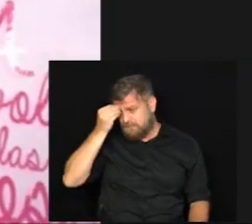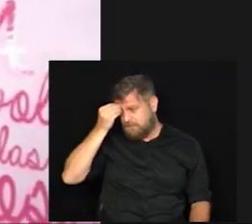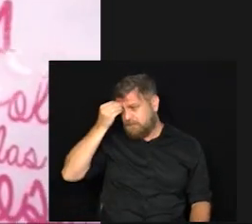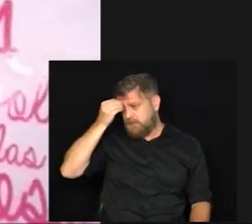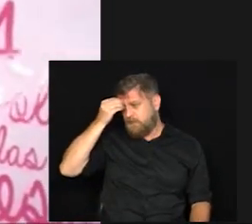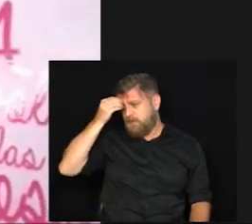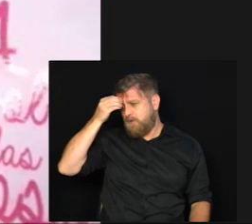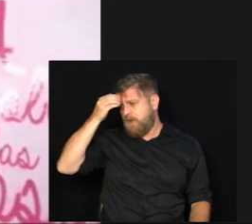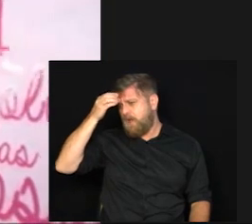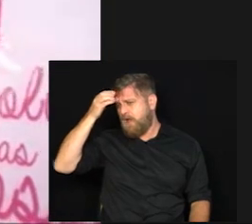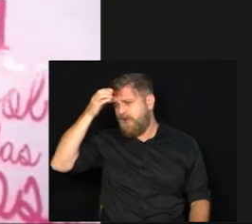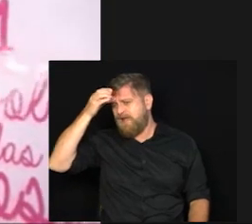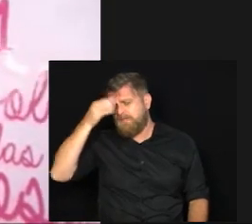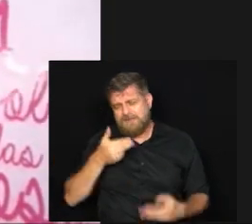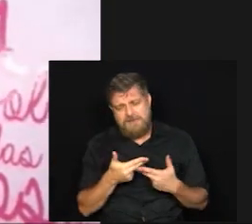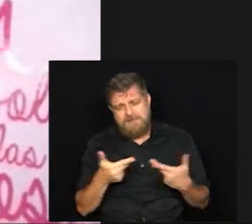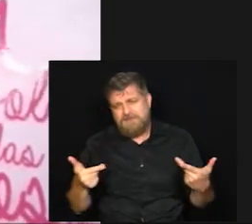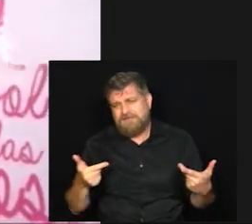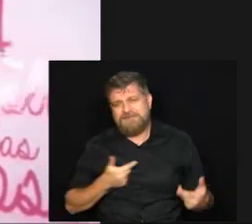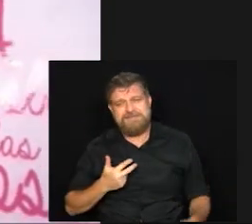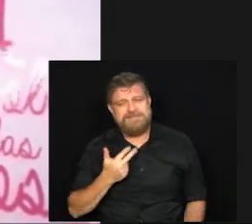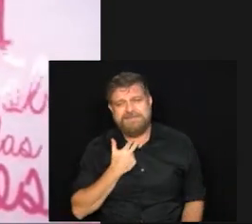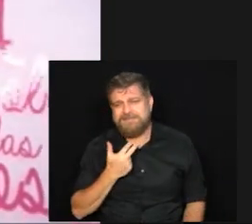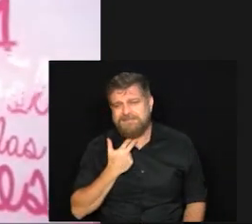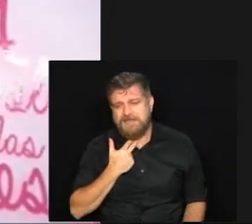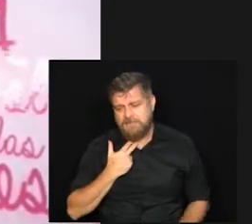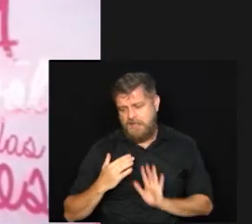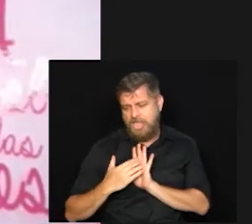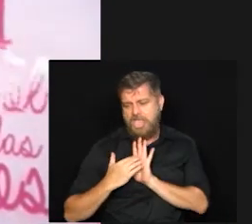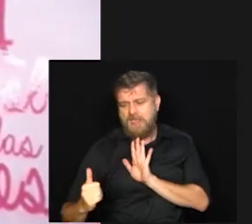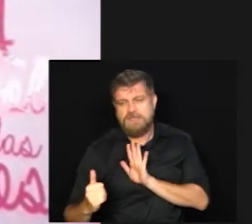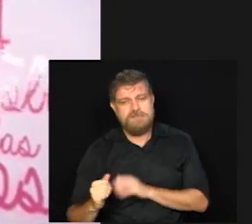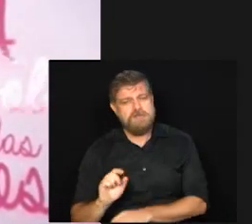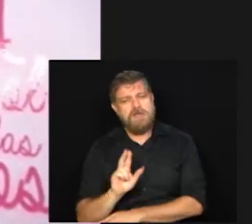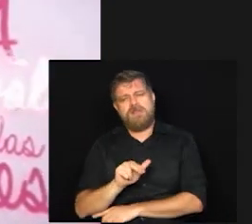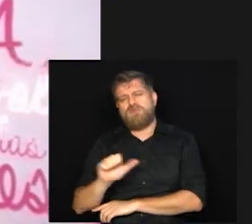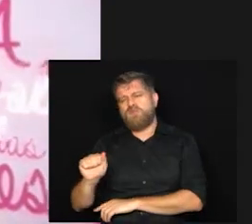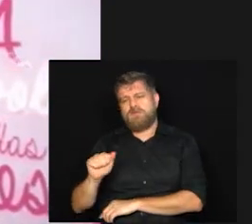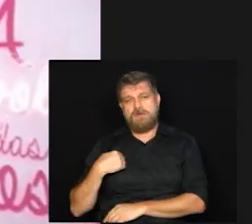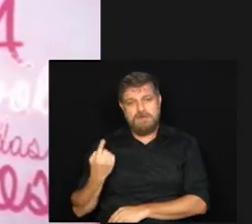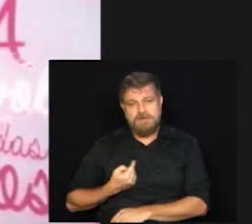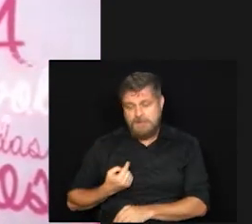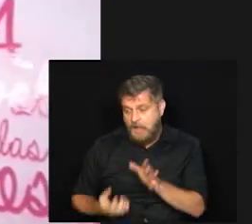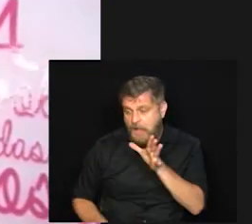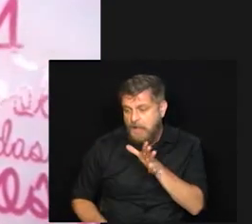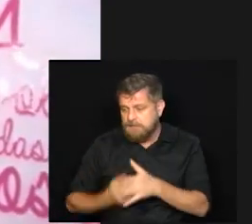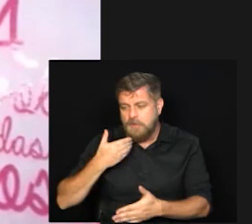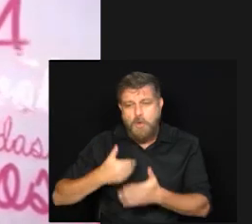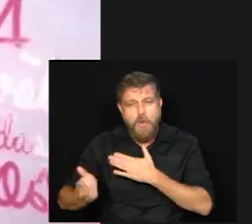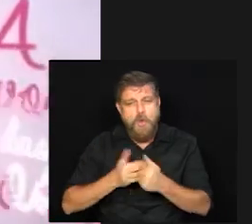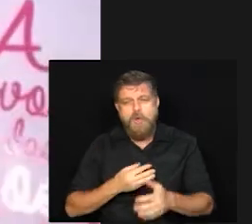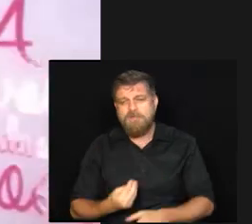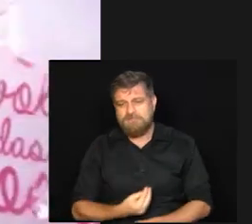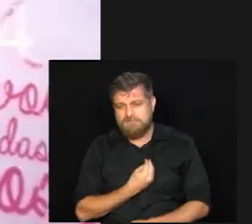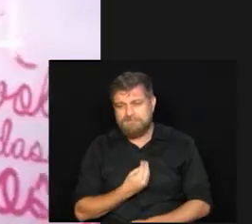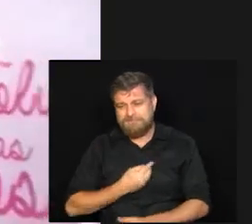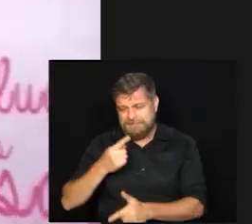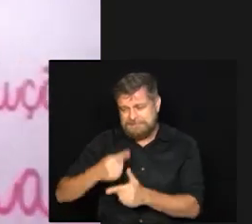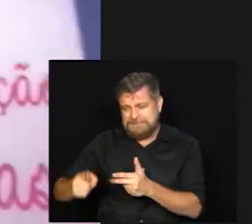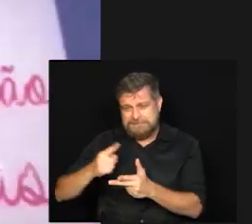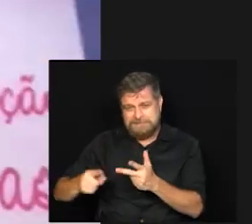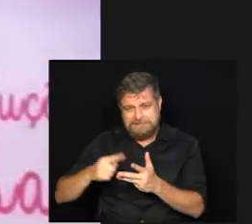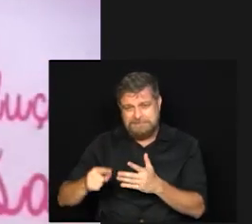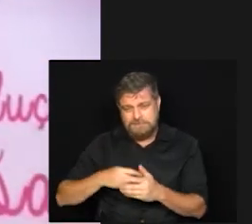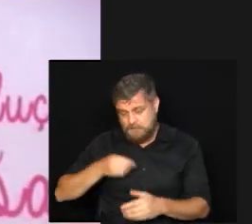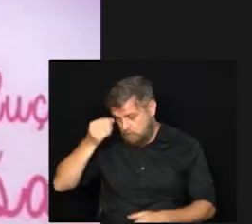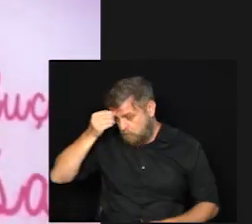é algo que nada tira da gente, nada. Pode acontecer o que for na sua vida, que vai estar lá